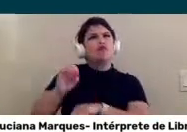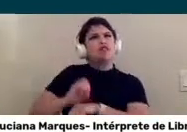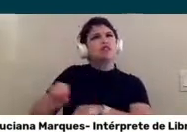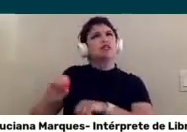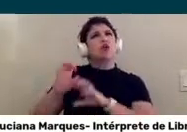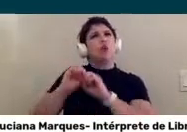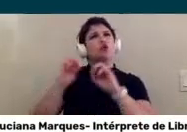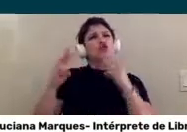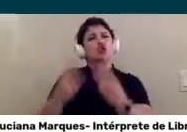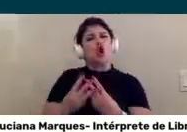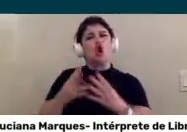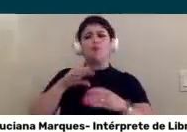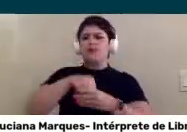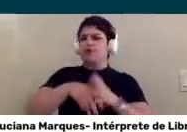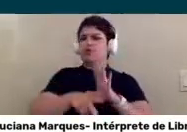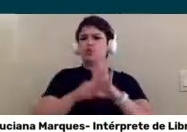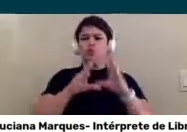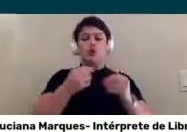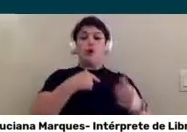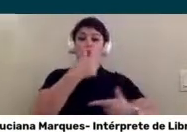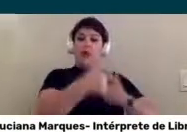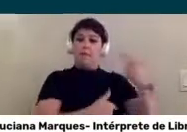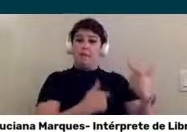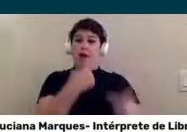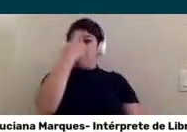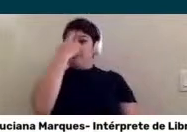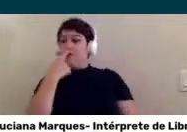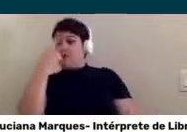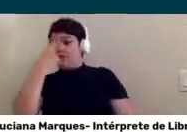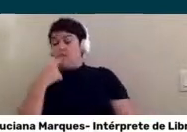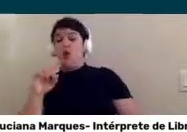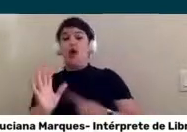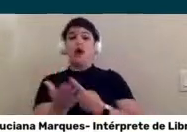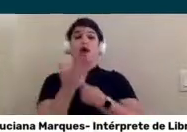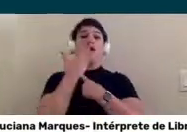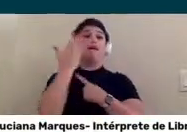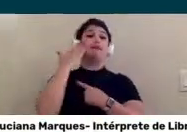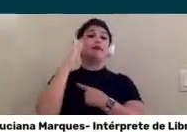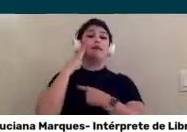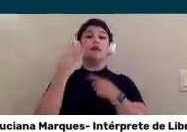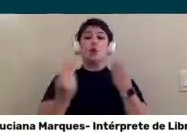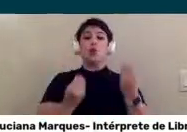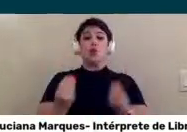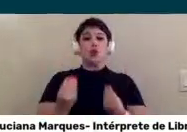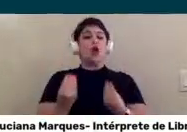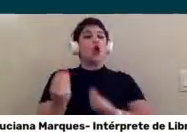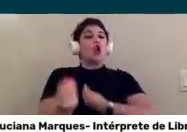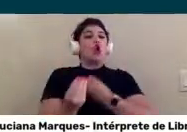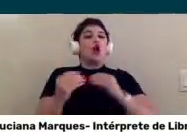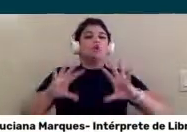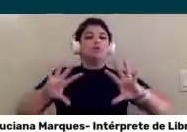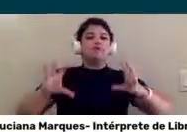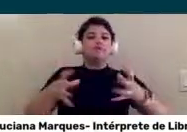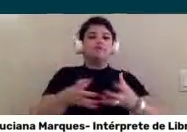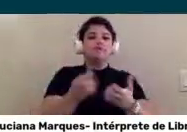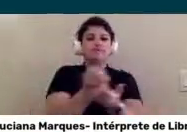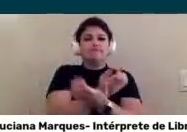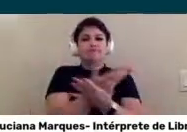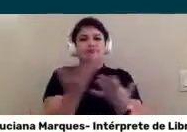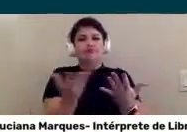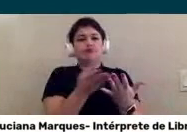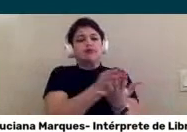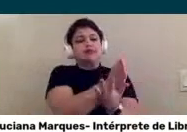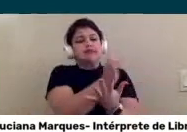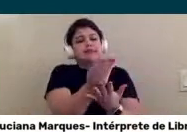foi esse tipo de trabalho que a gente fez que nos ajudou a compor a nossa cartela de serviços.